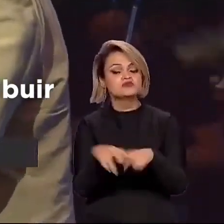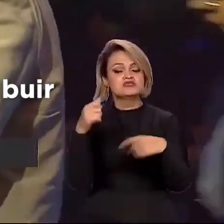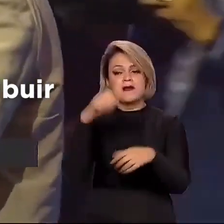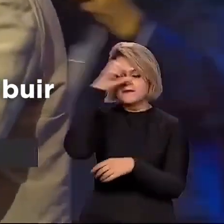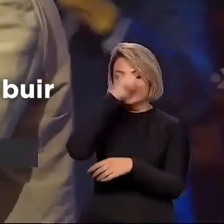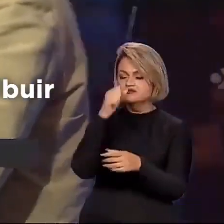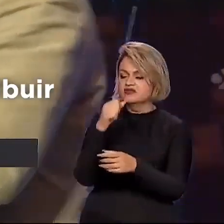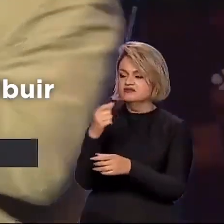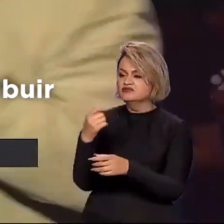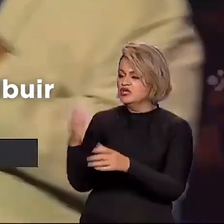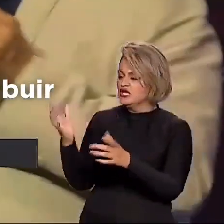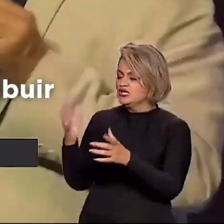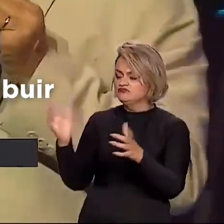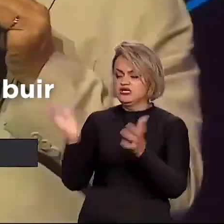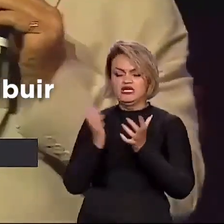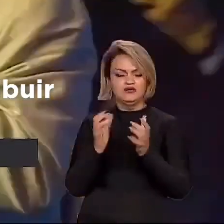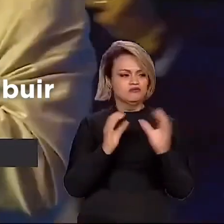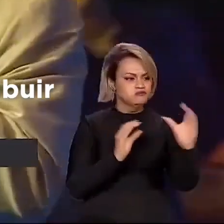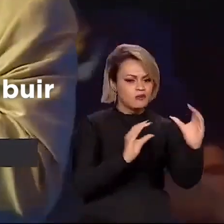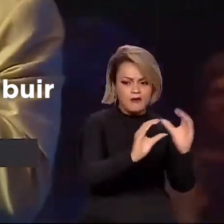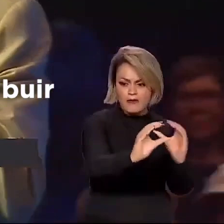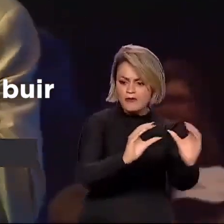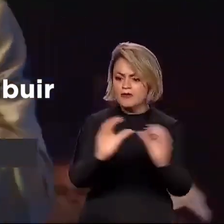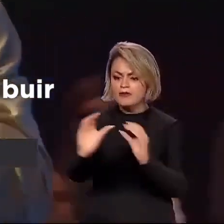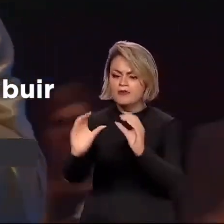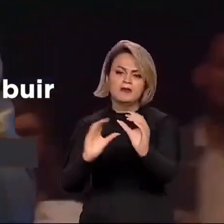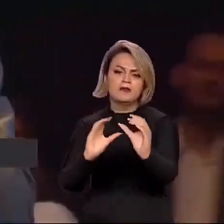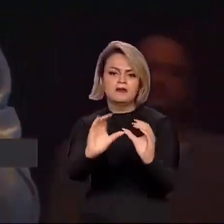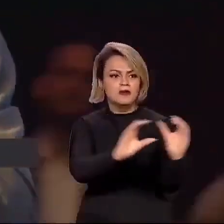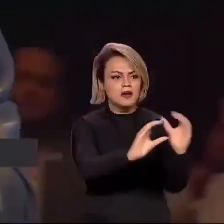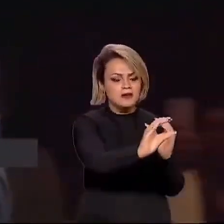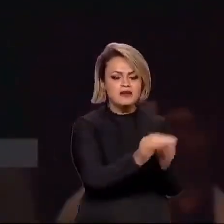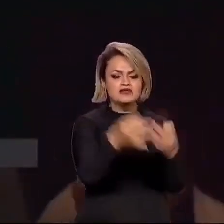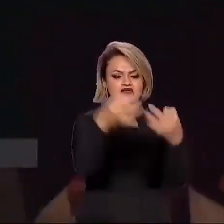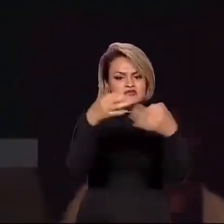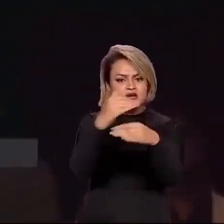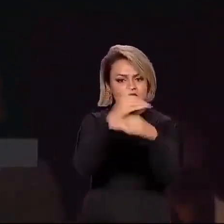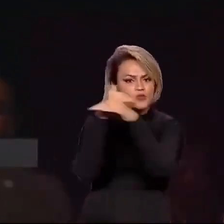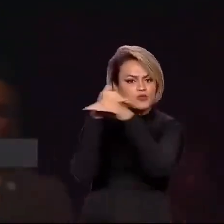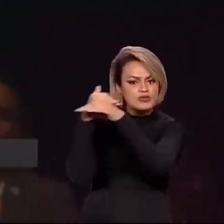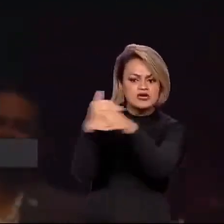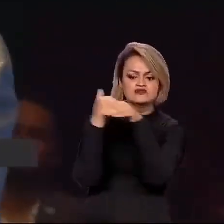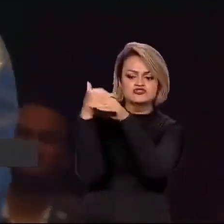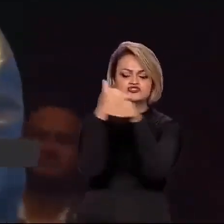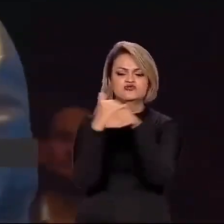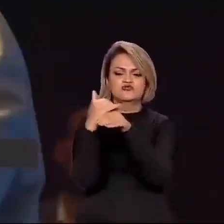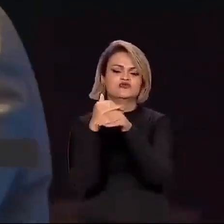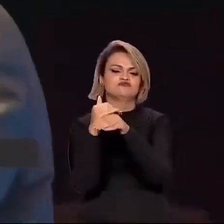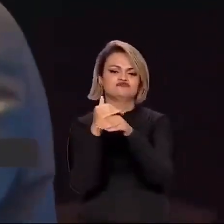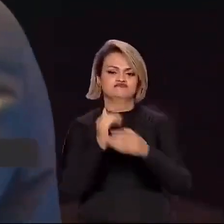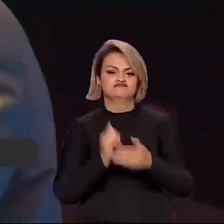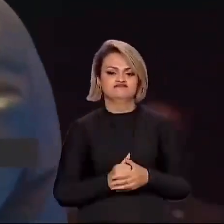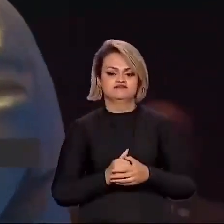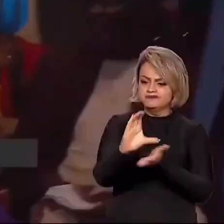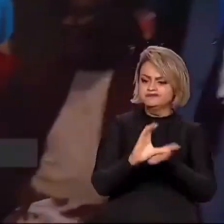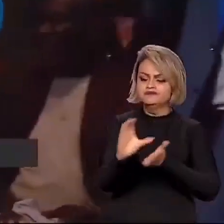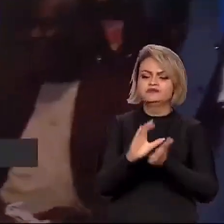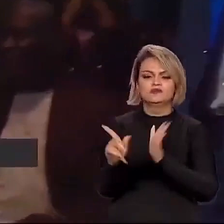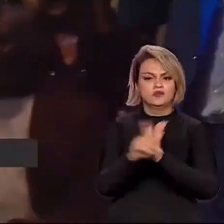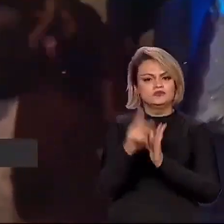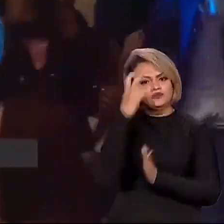a distribuir mais razoavelmente, de forma equitativa, a riqueza desse país.